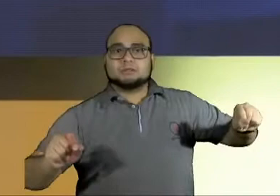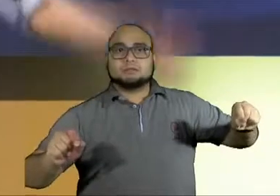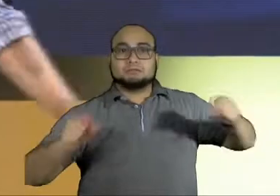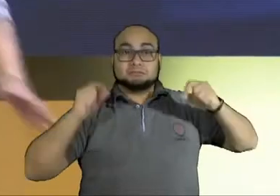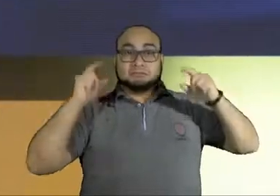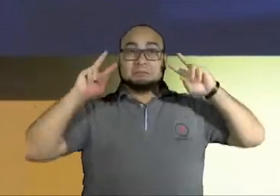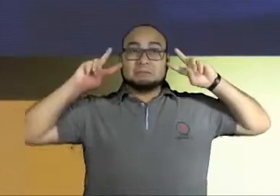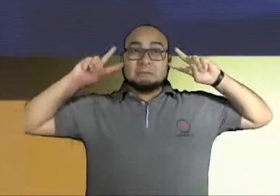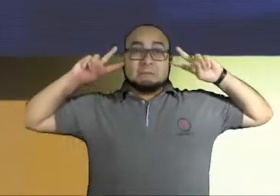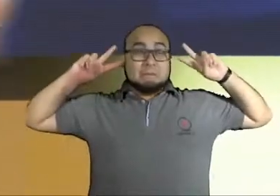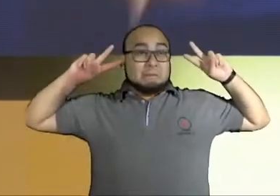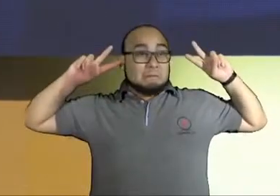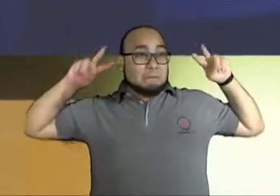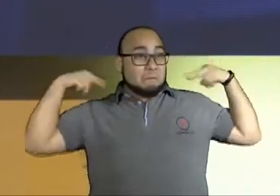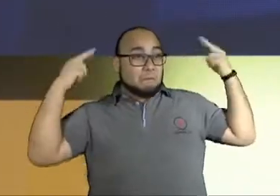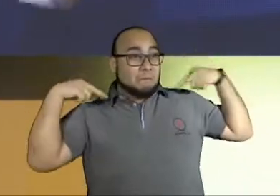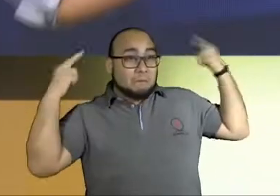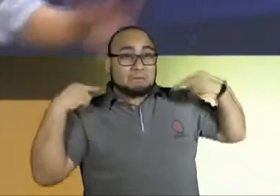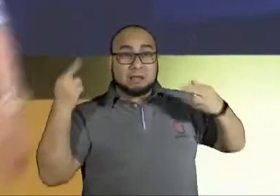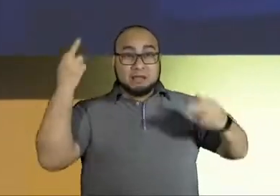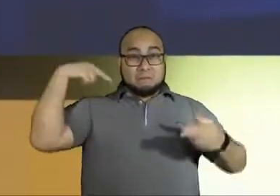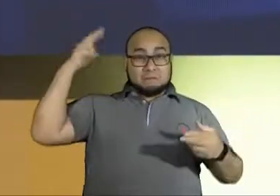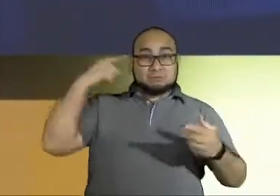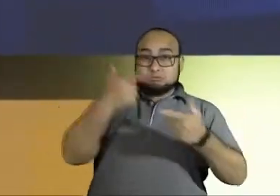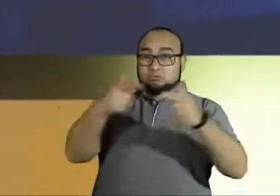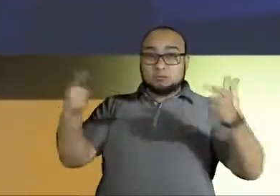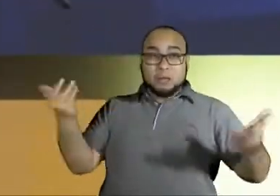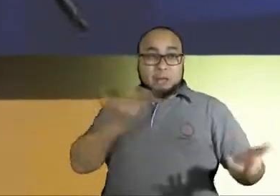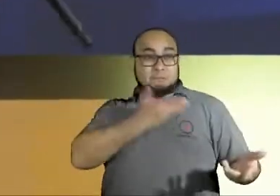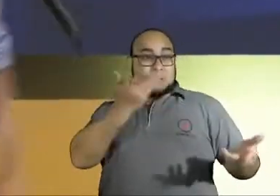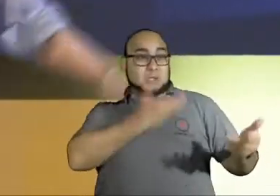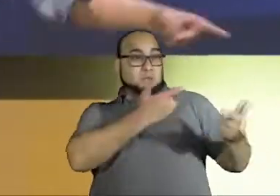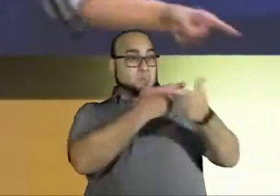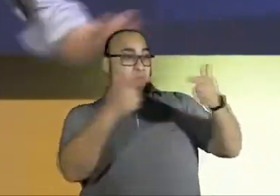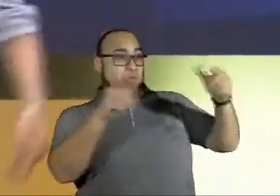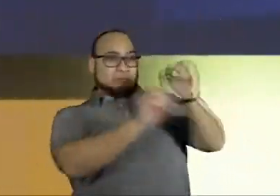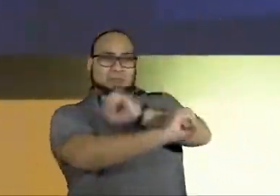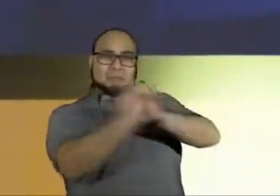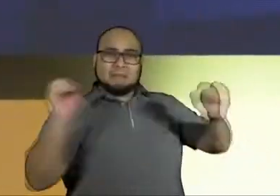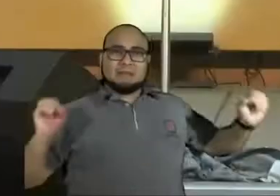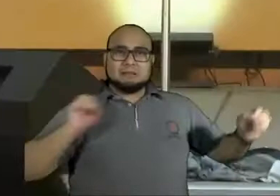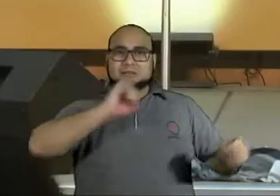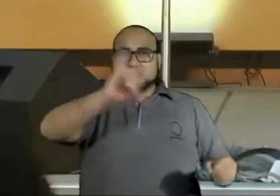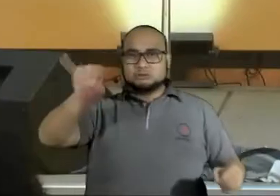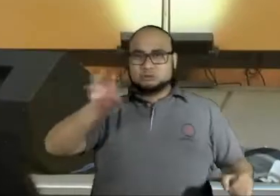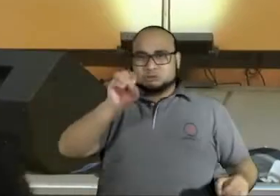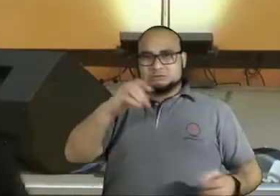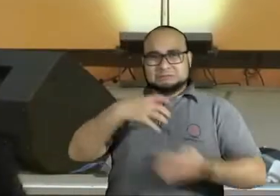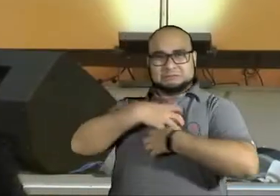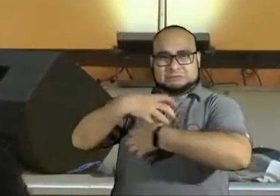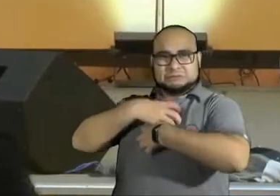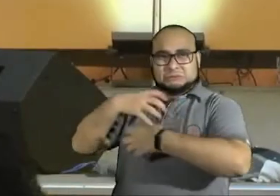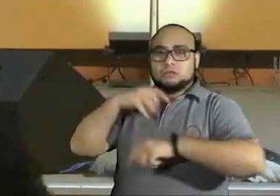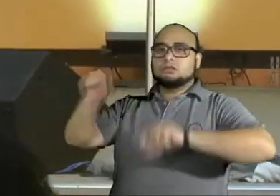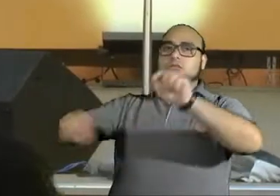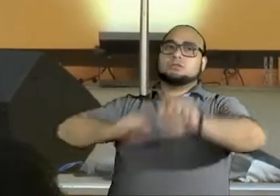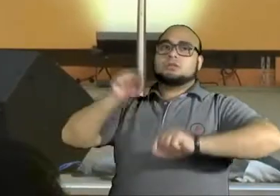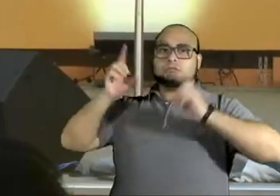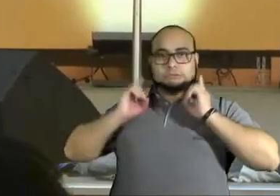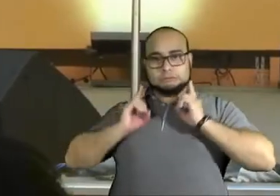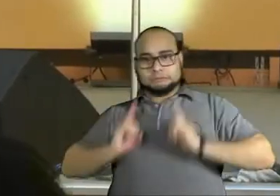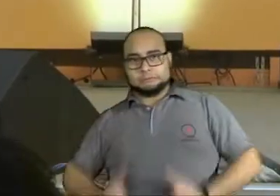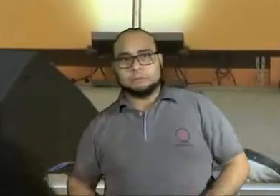sem status, sem amigos, sem nada. Jó, o que você está sentindo? Depressão. Jó, o que você está sentindo? Complexo